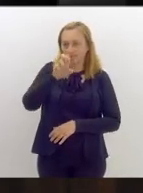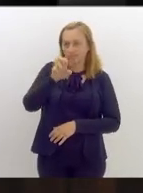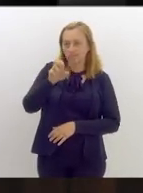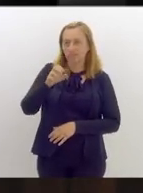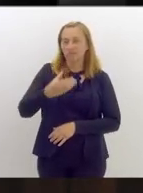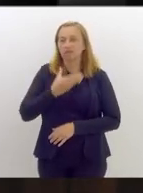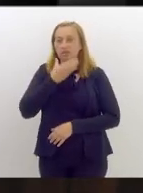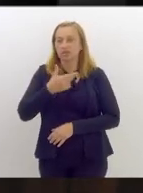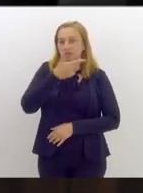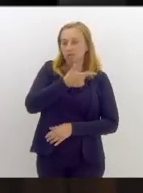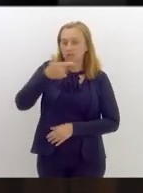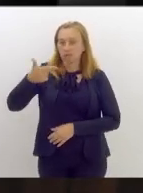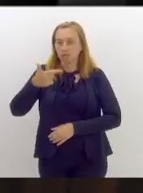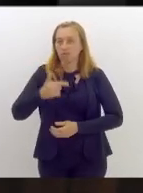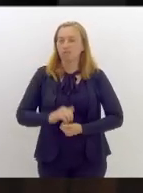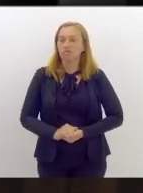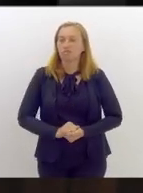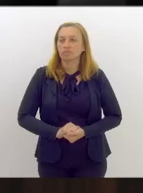de dezembro de 2022.